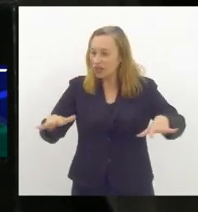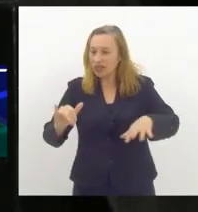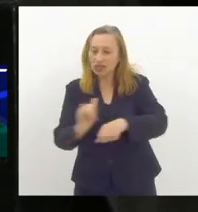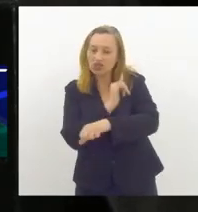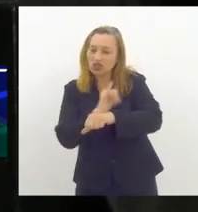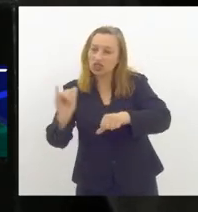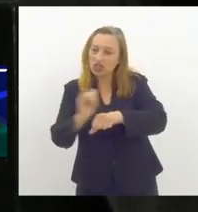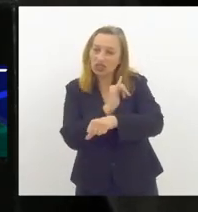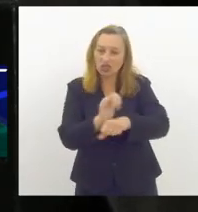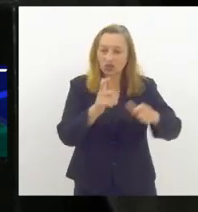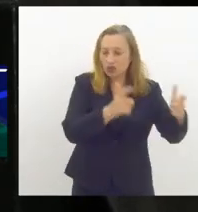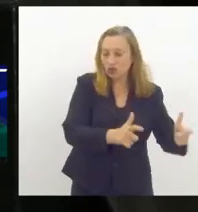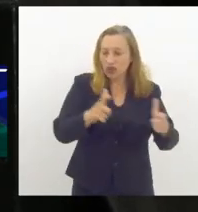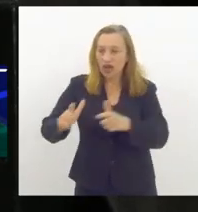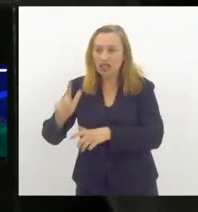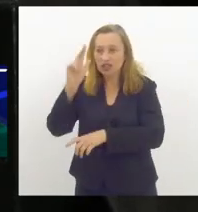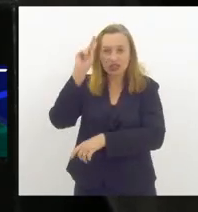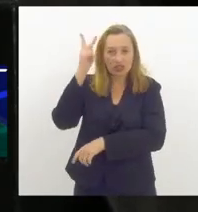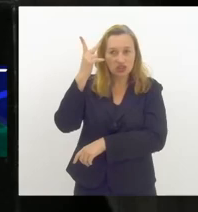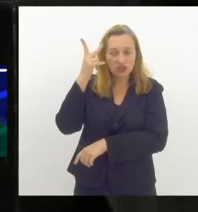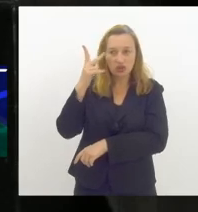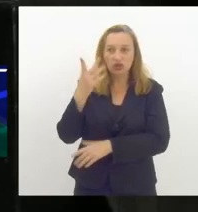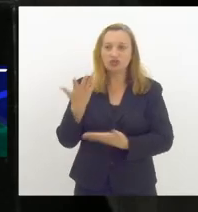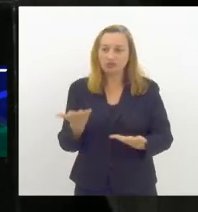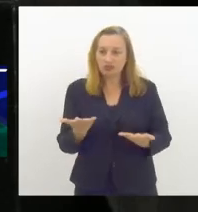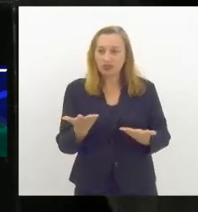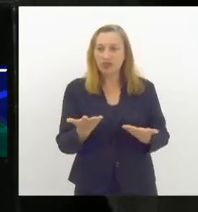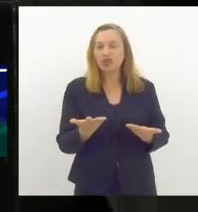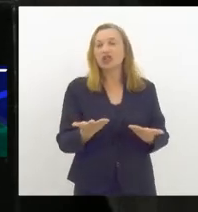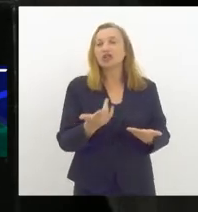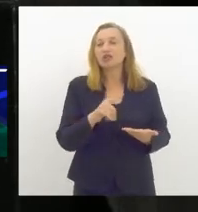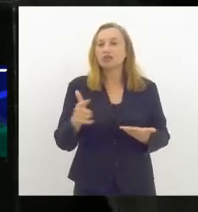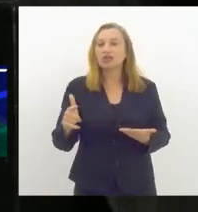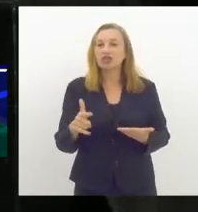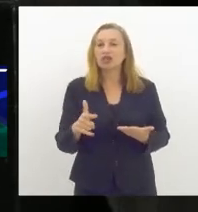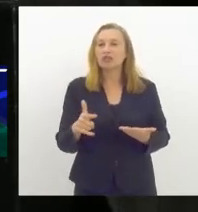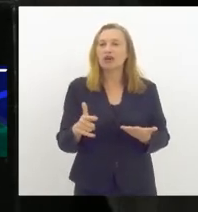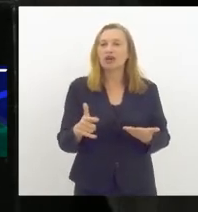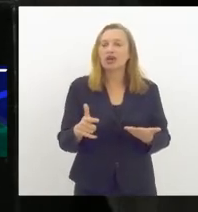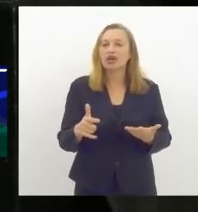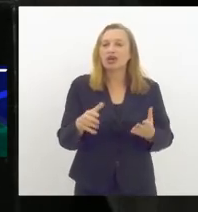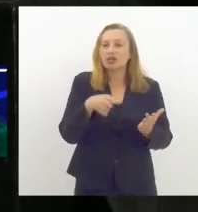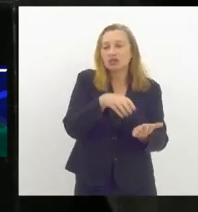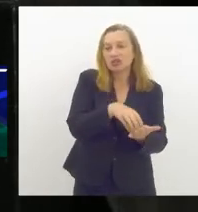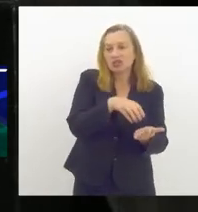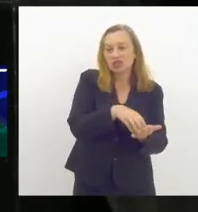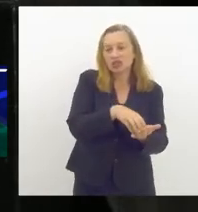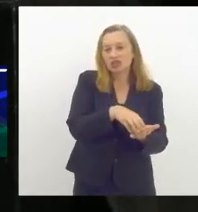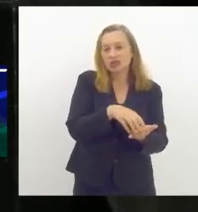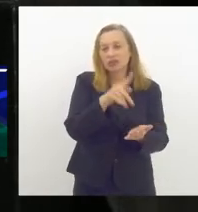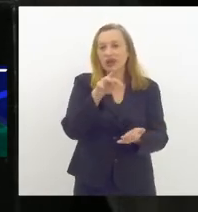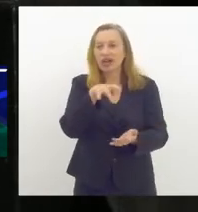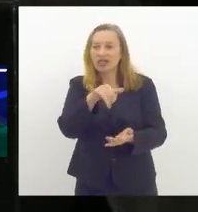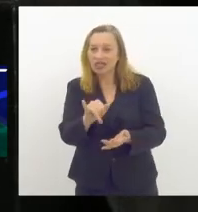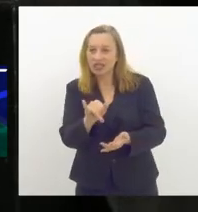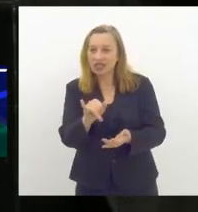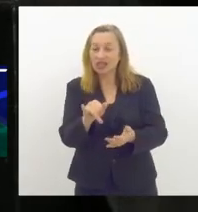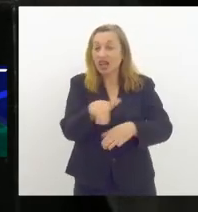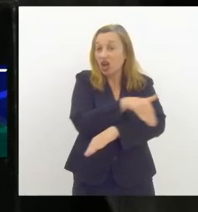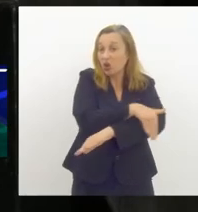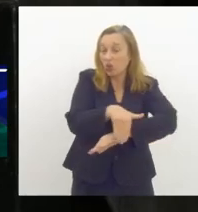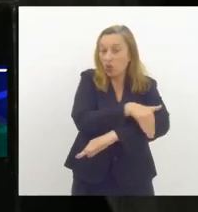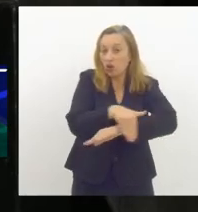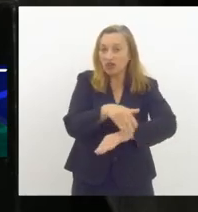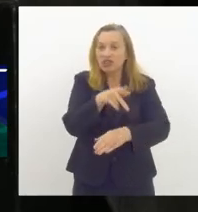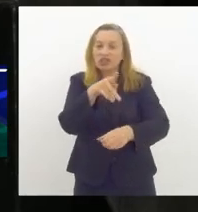do Centro Histórico Aliás não pelos no centro histórico de Paraty e vazia de certa maneira aquelas ruas